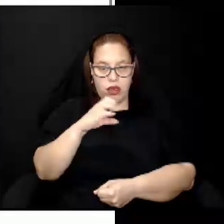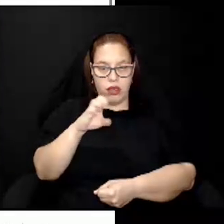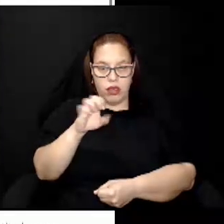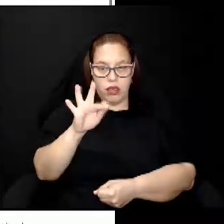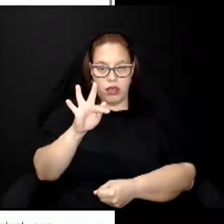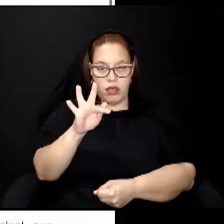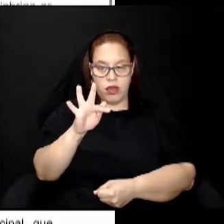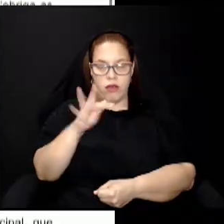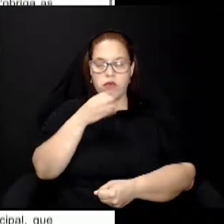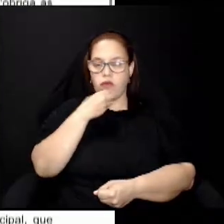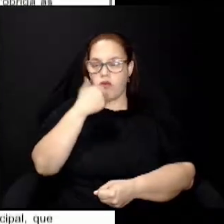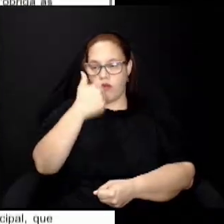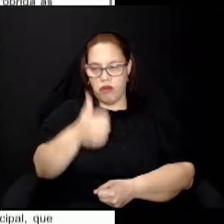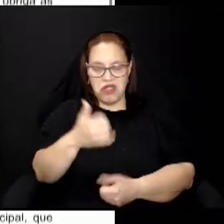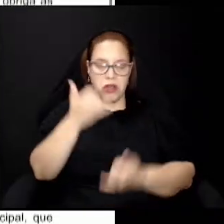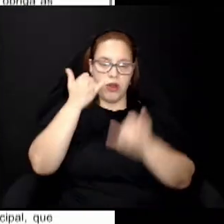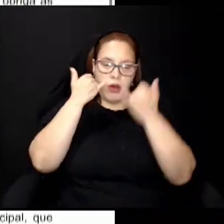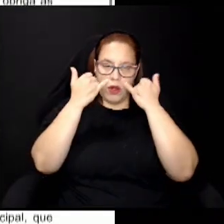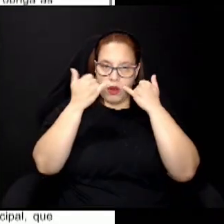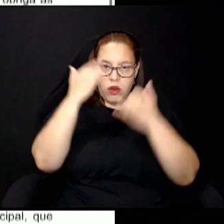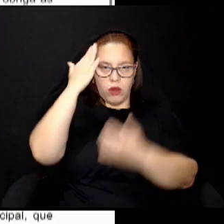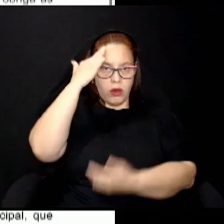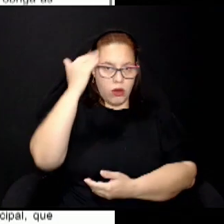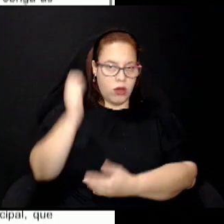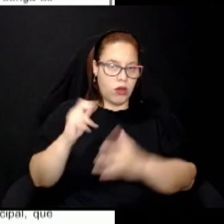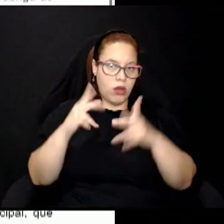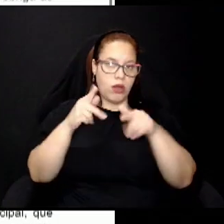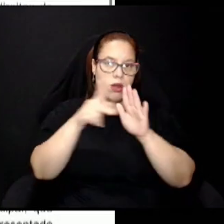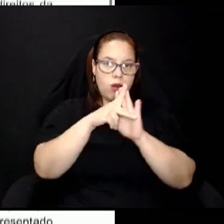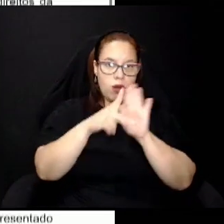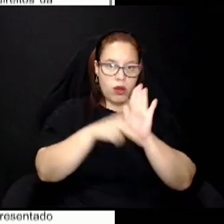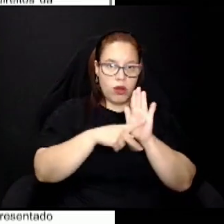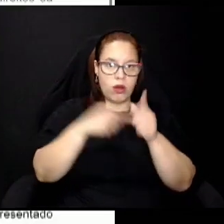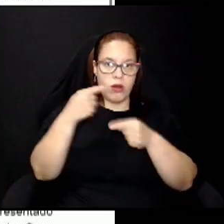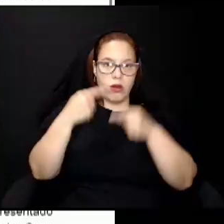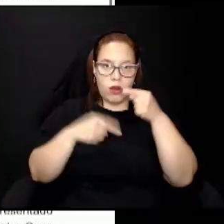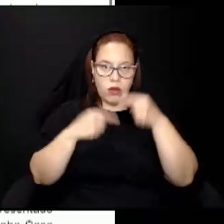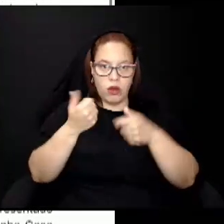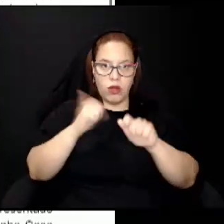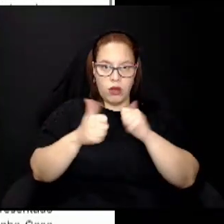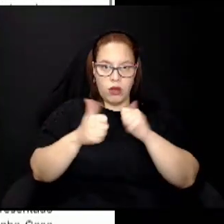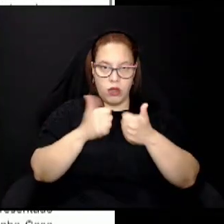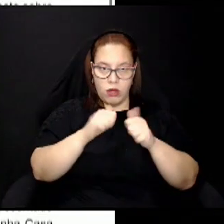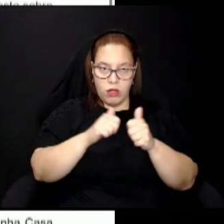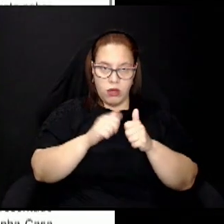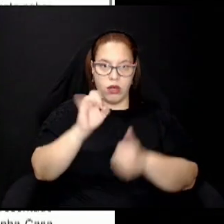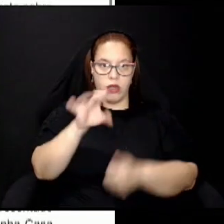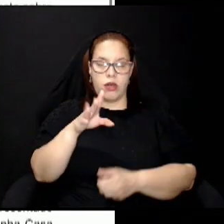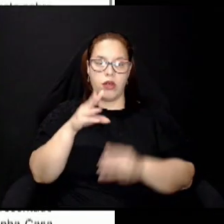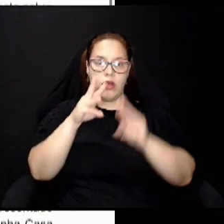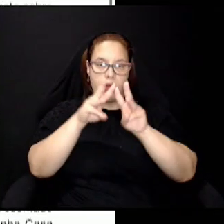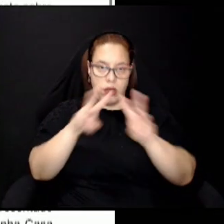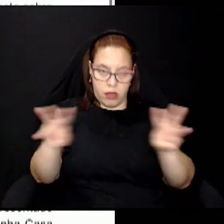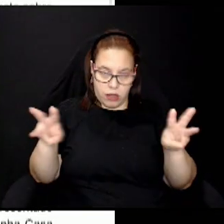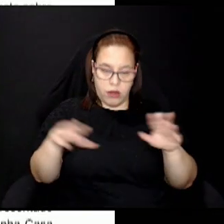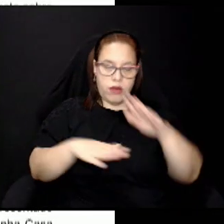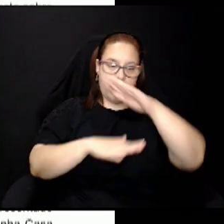muito bem informado, saber todos os projetos que serão discutidos e votados, é só entrar no site da Câmara, digita